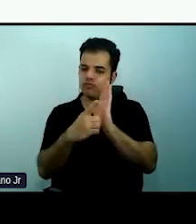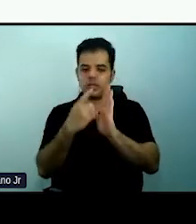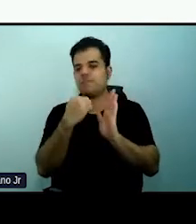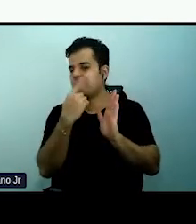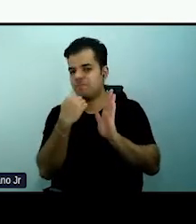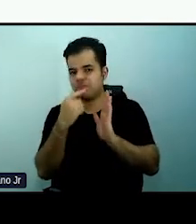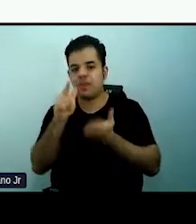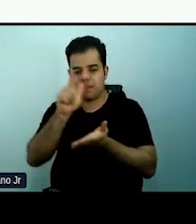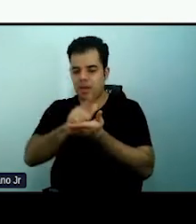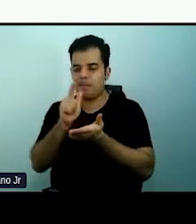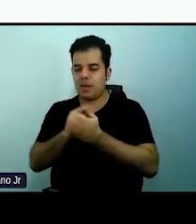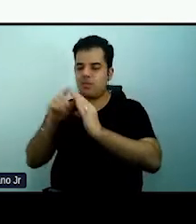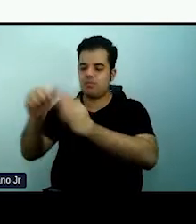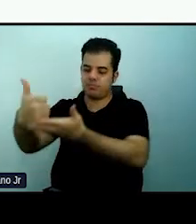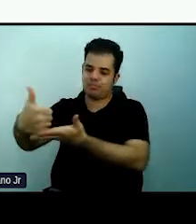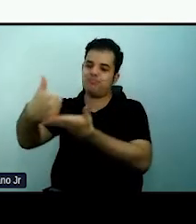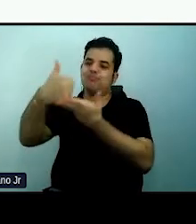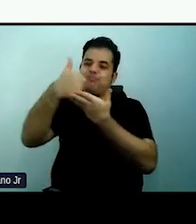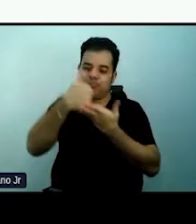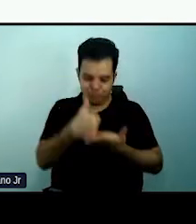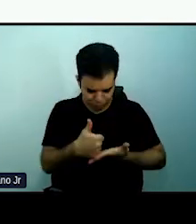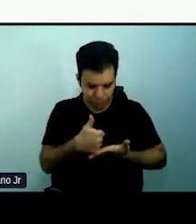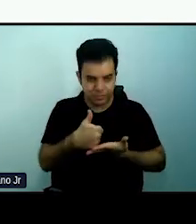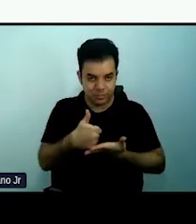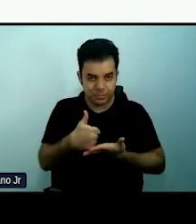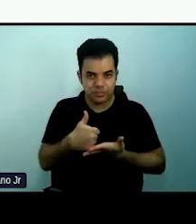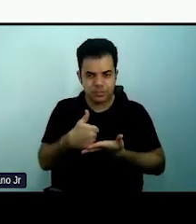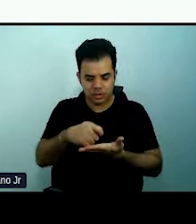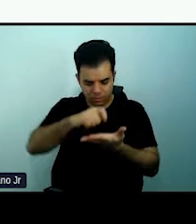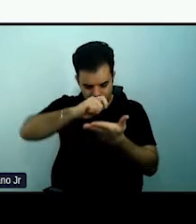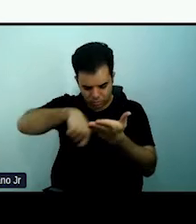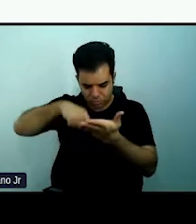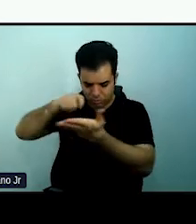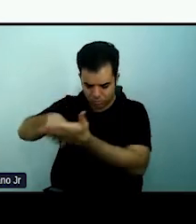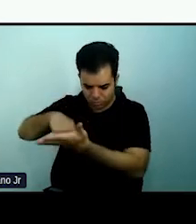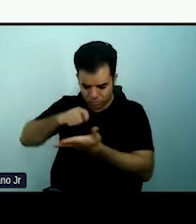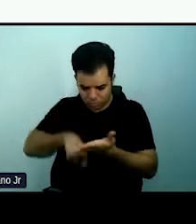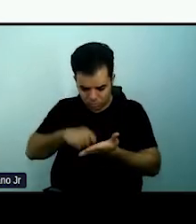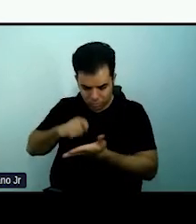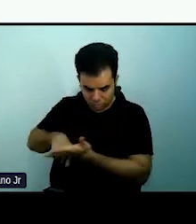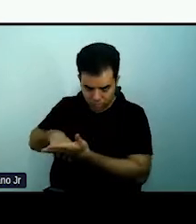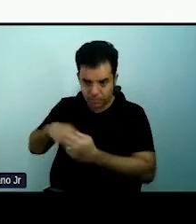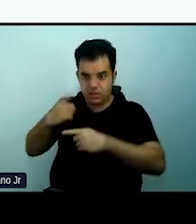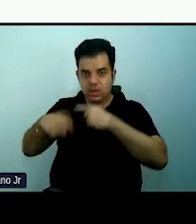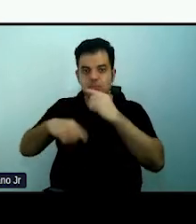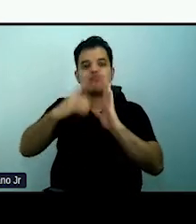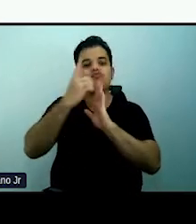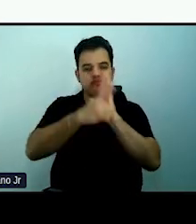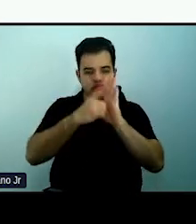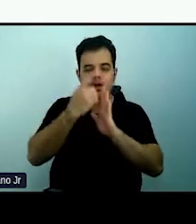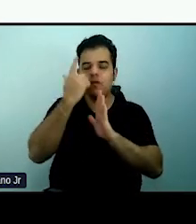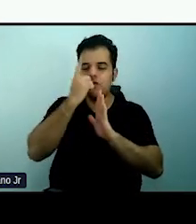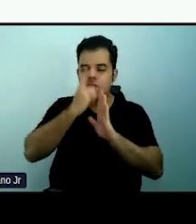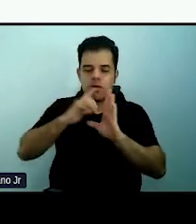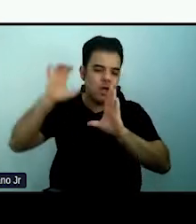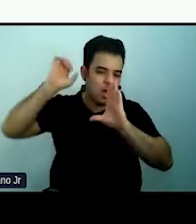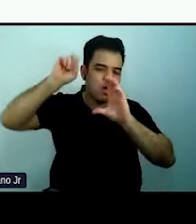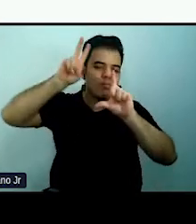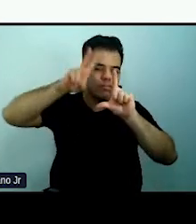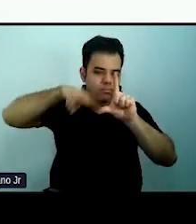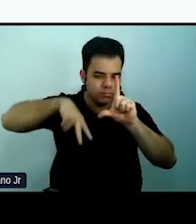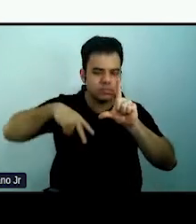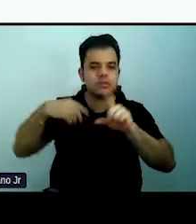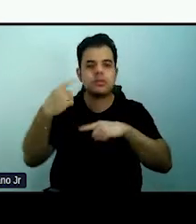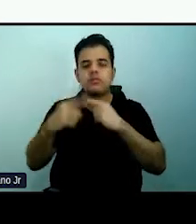Depois eles mandaram um contrato digital para eu fazer a leitura. Então, foi um dos pontos. Além das ferramentas, você usa qual tipo